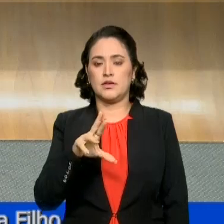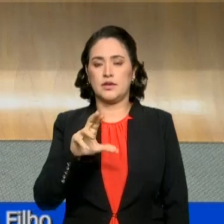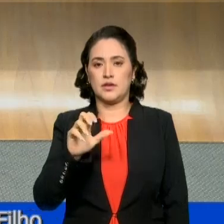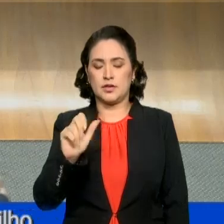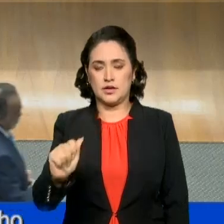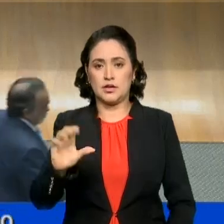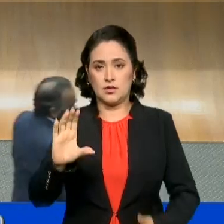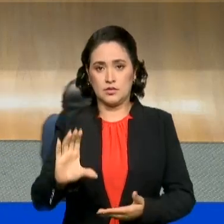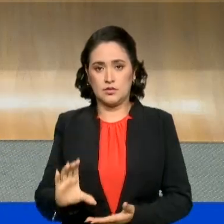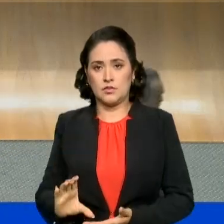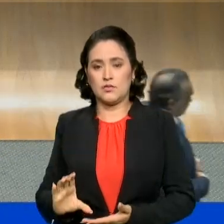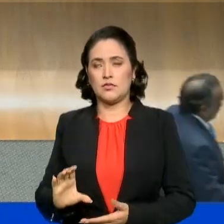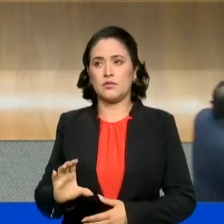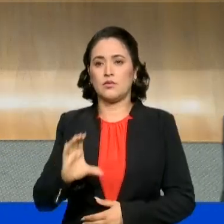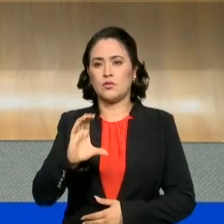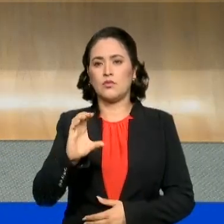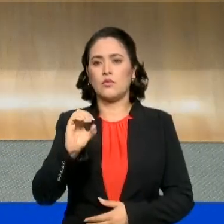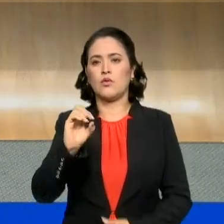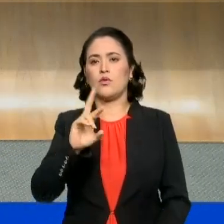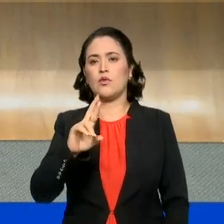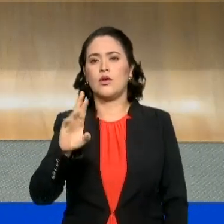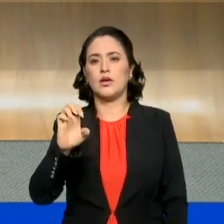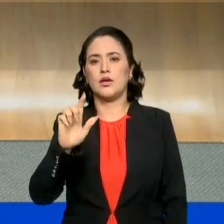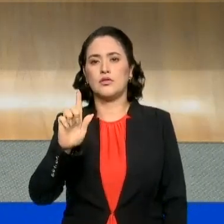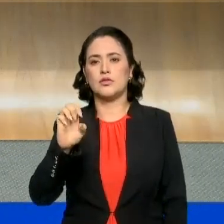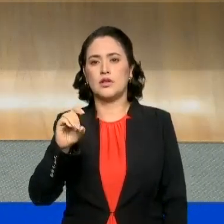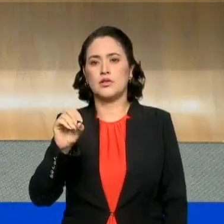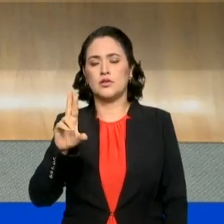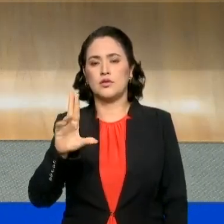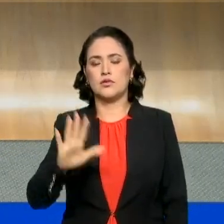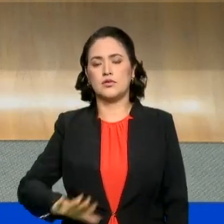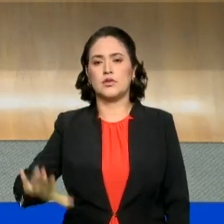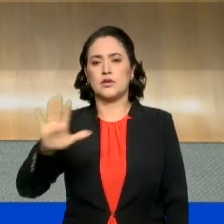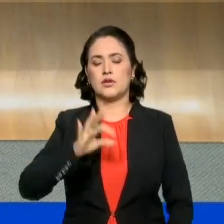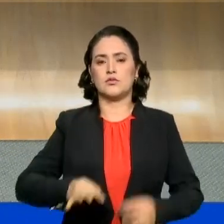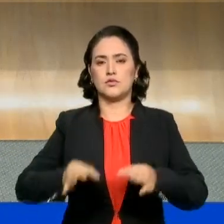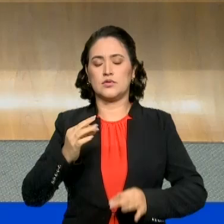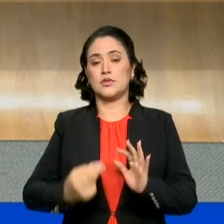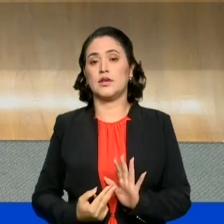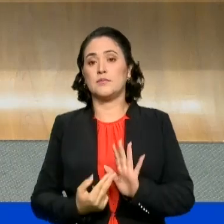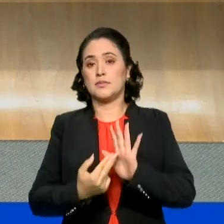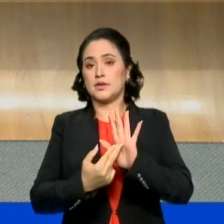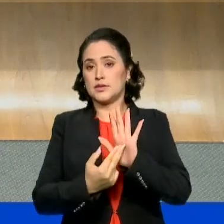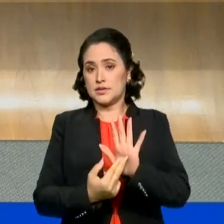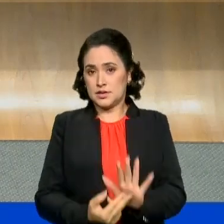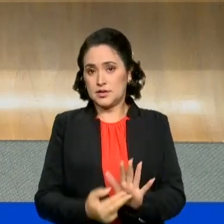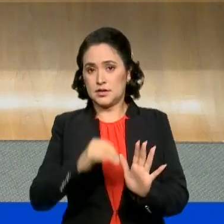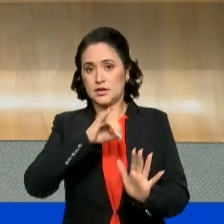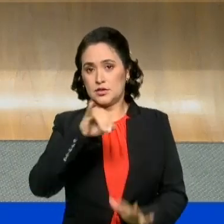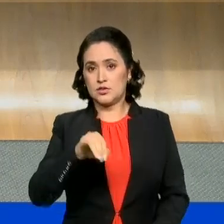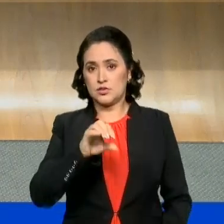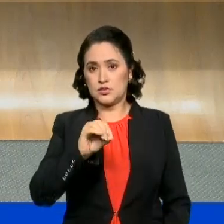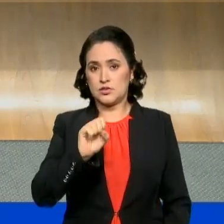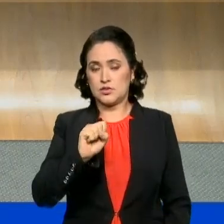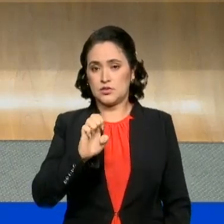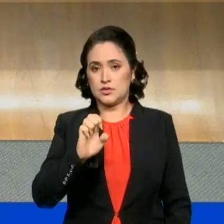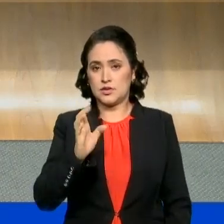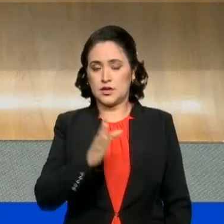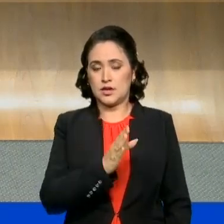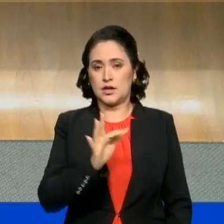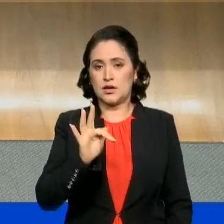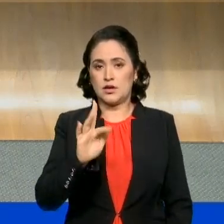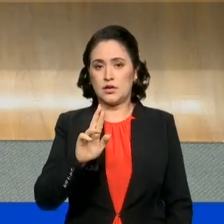o Tribunal de Justiça, o desembargador José Ribamar Frois Sobrinho. Peço perdão porque pulei aqui